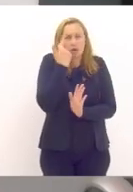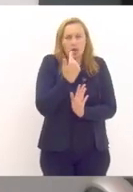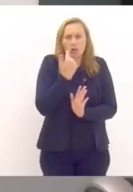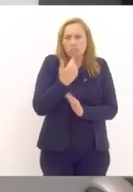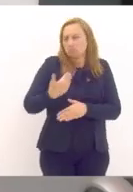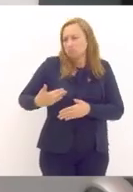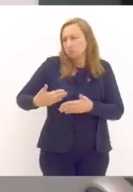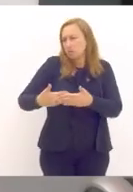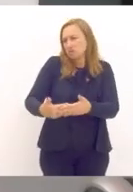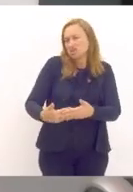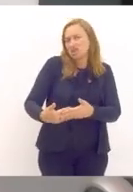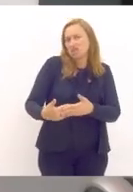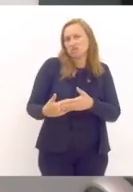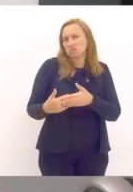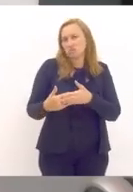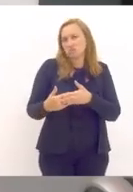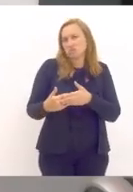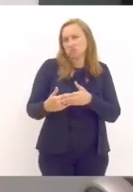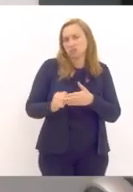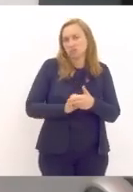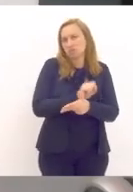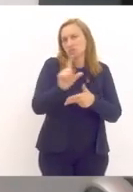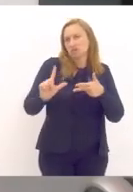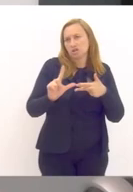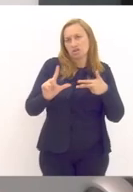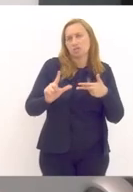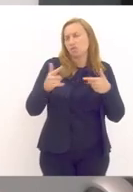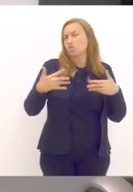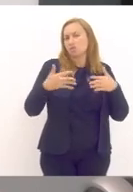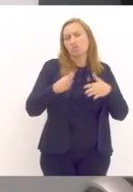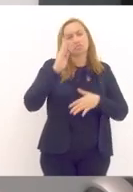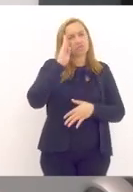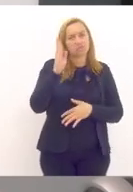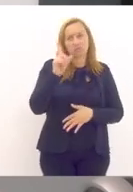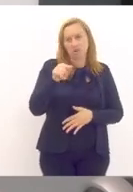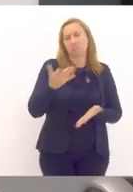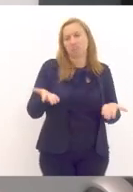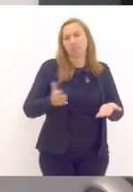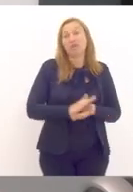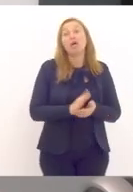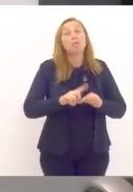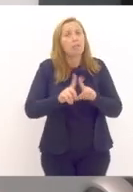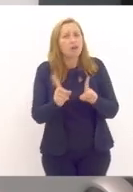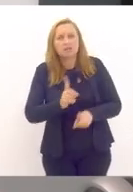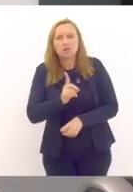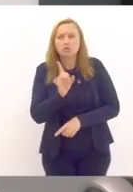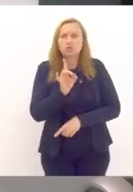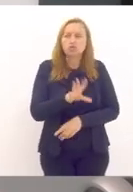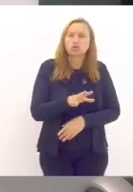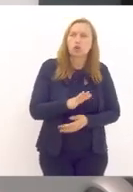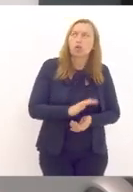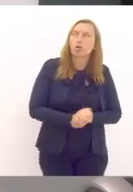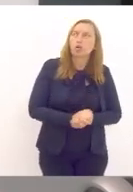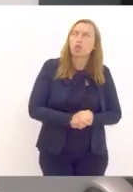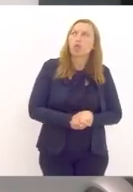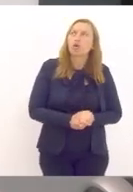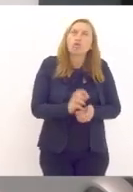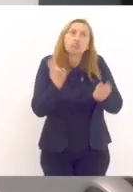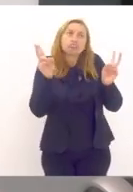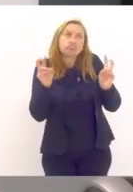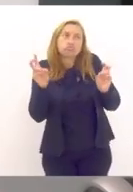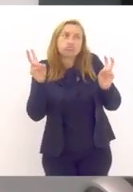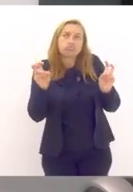a Assembleia Legislativa, um dos principais pontos é exatamente esse, mas não apenas nos atermos às